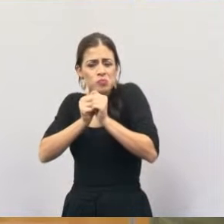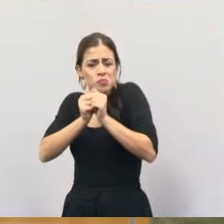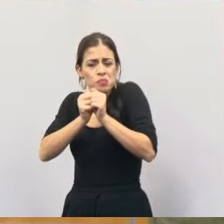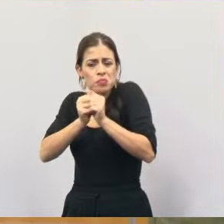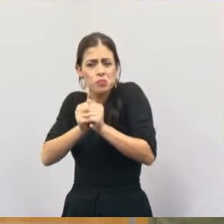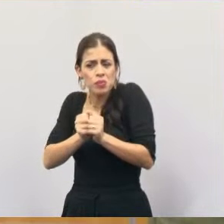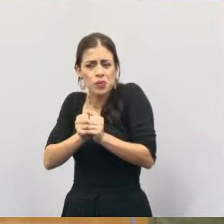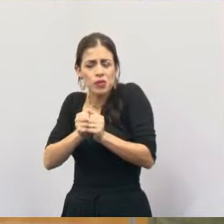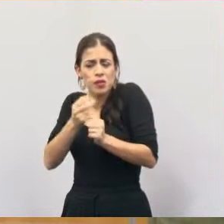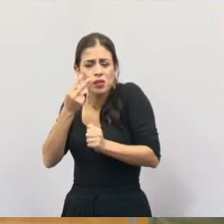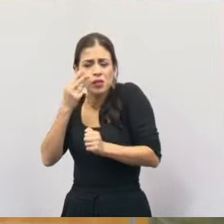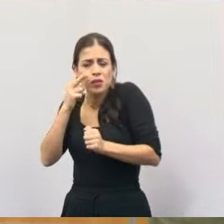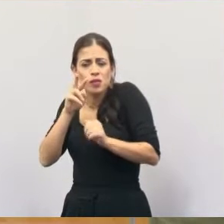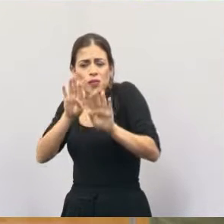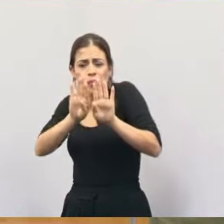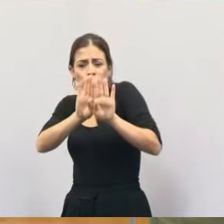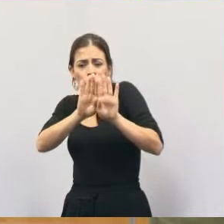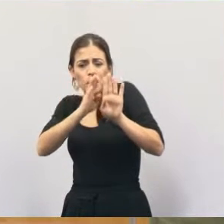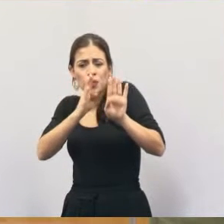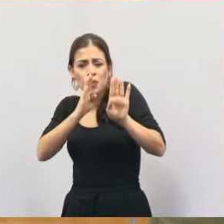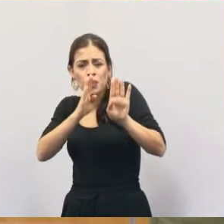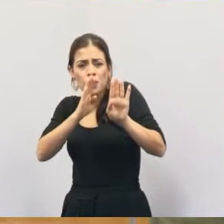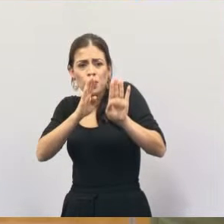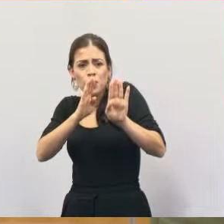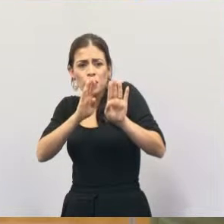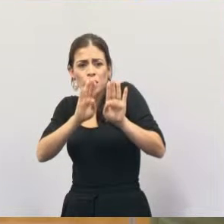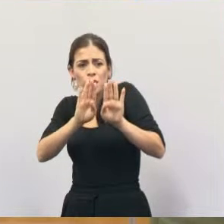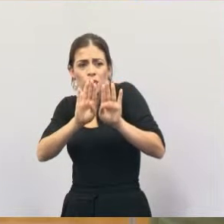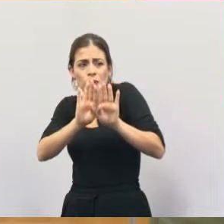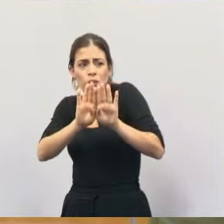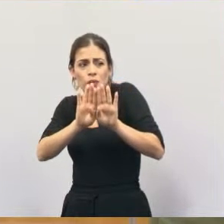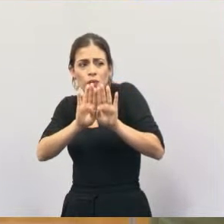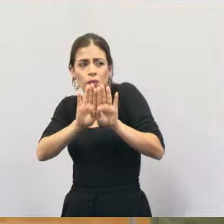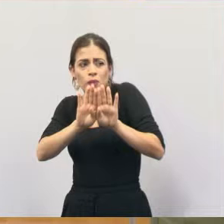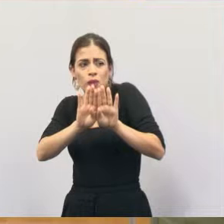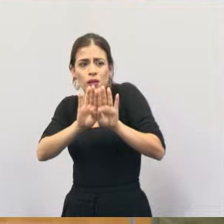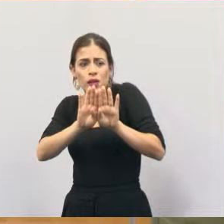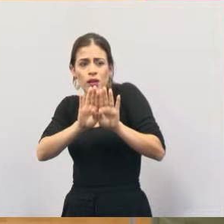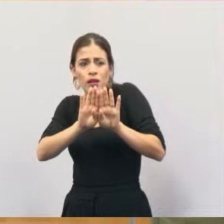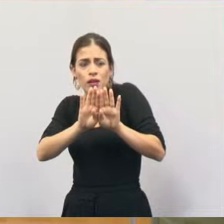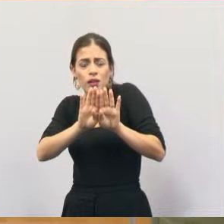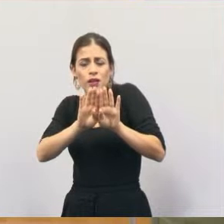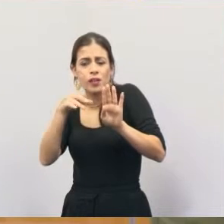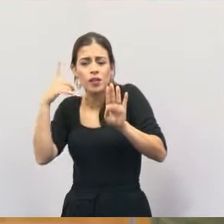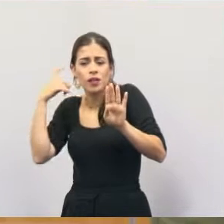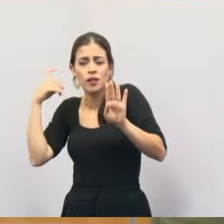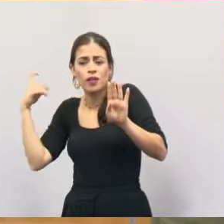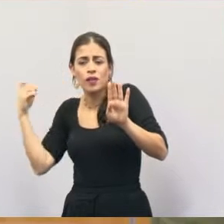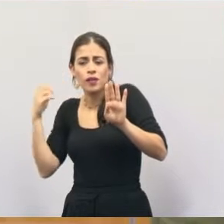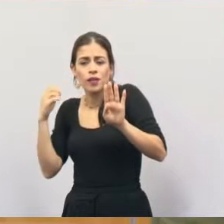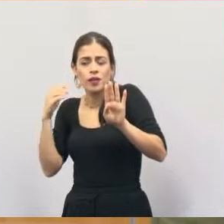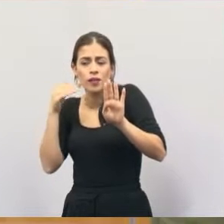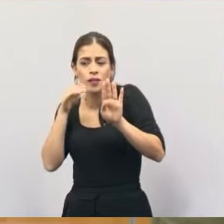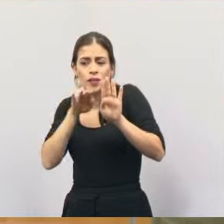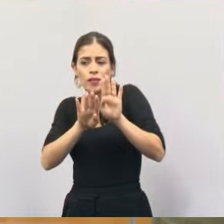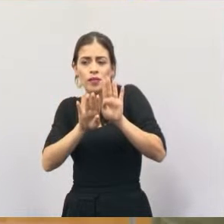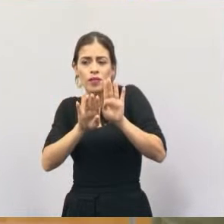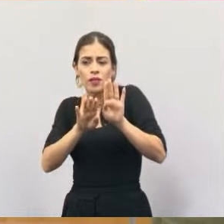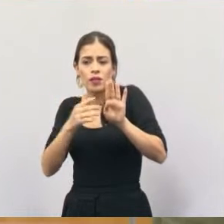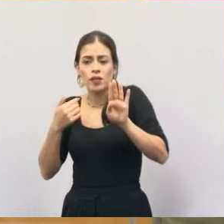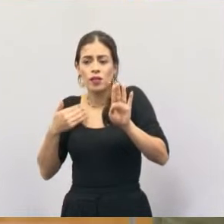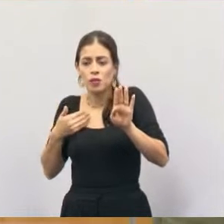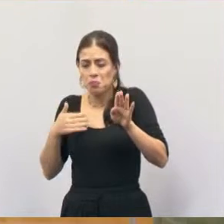Vi uma porta e de onde estava vindo o barulho, quando eu abri, estavam no